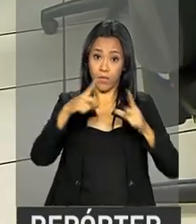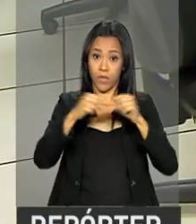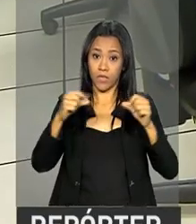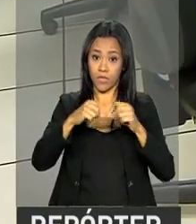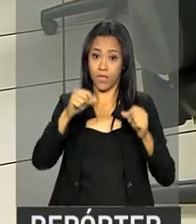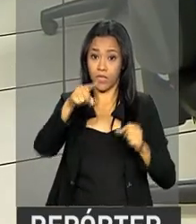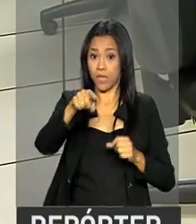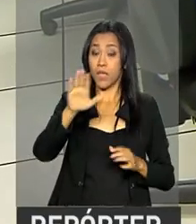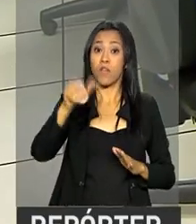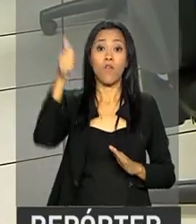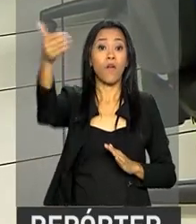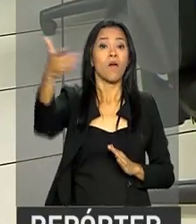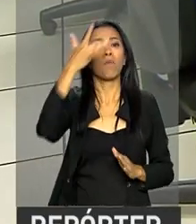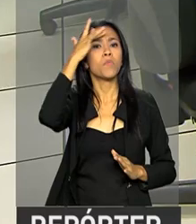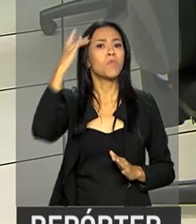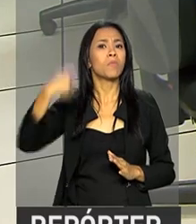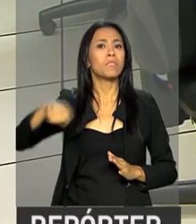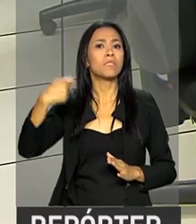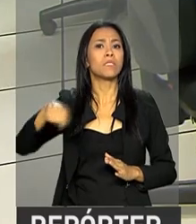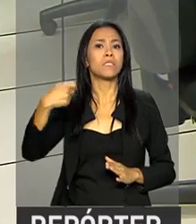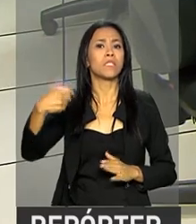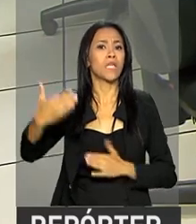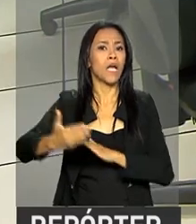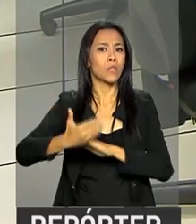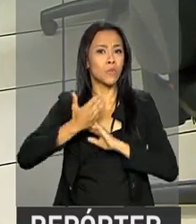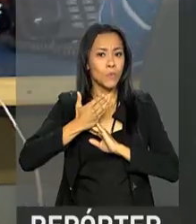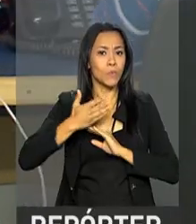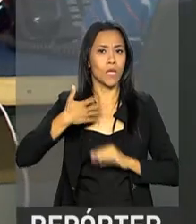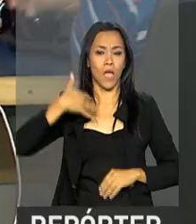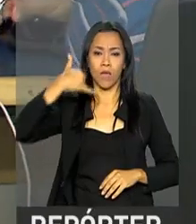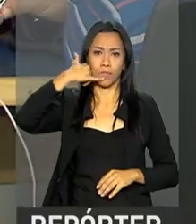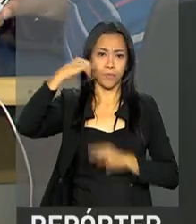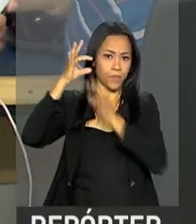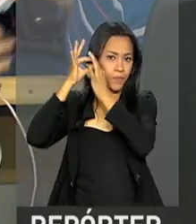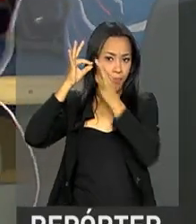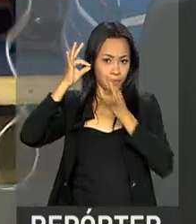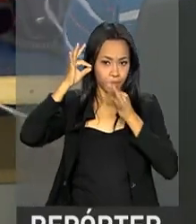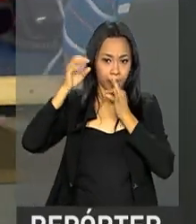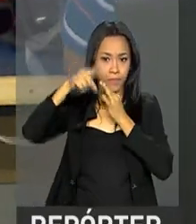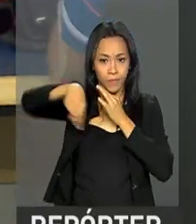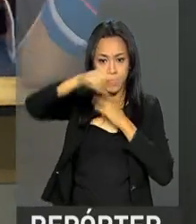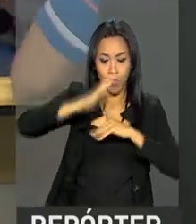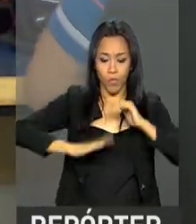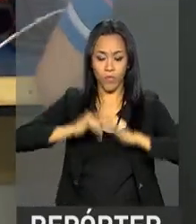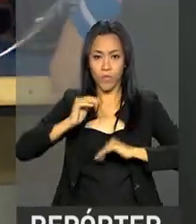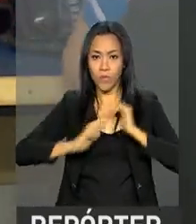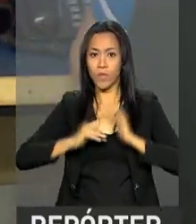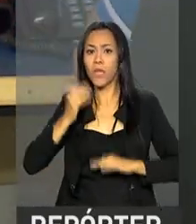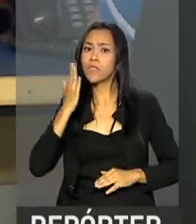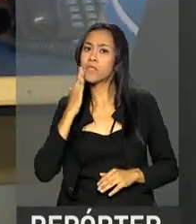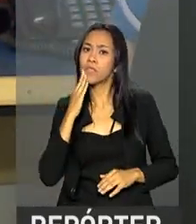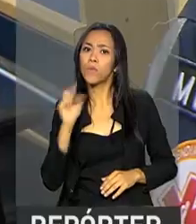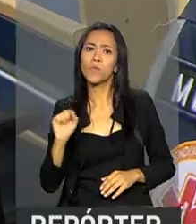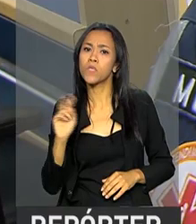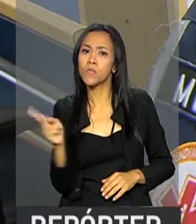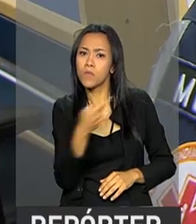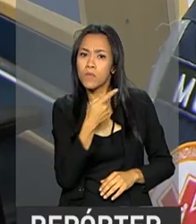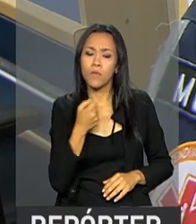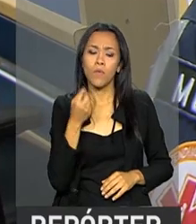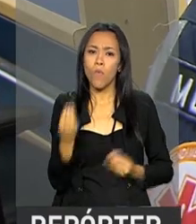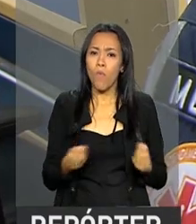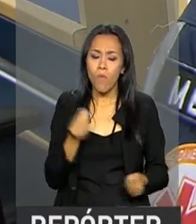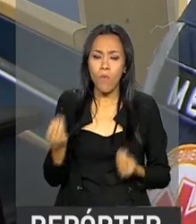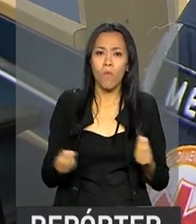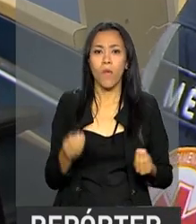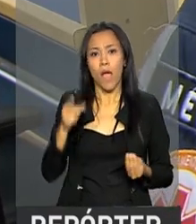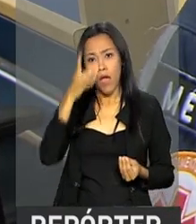da linha alguém precisa de ajuda a ligação é atendida por técnicos que identificam a emergência se necessário o